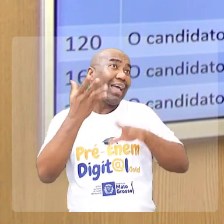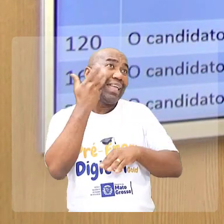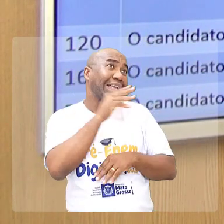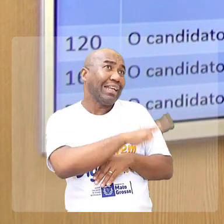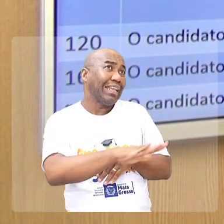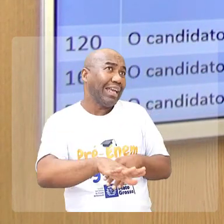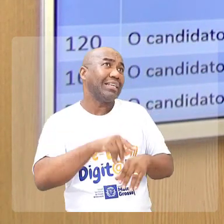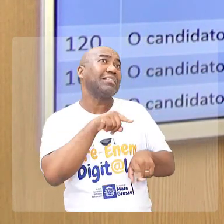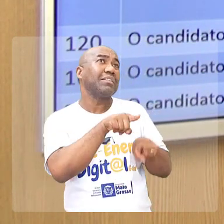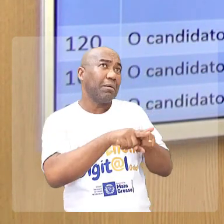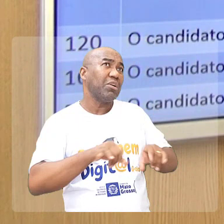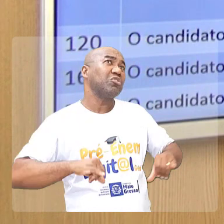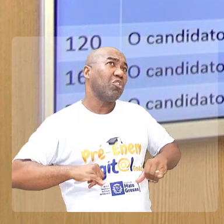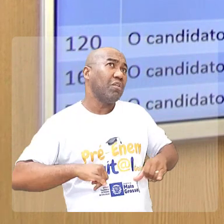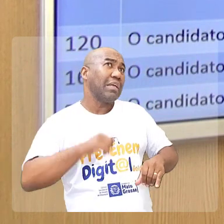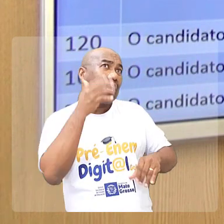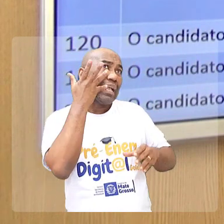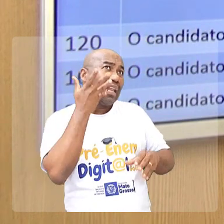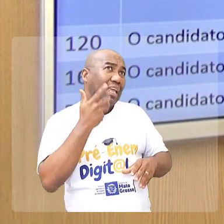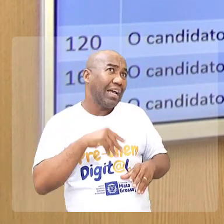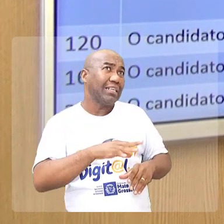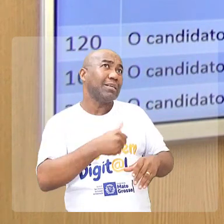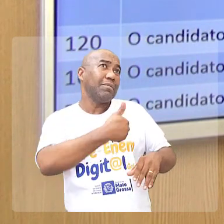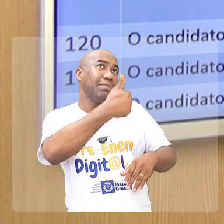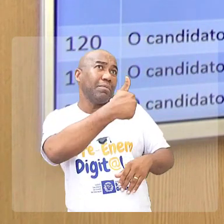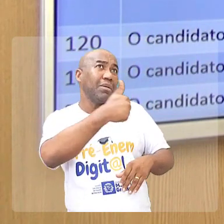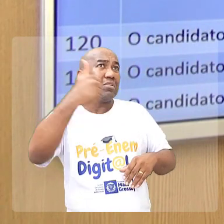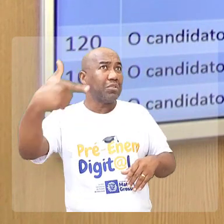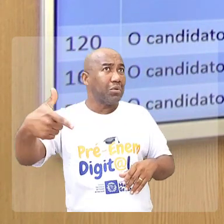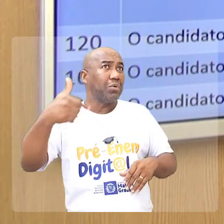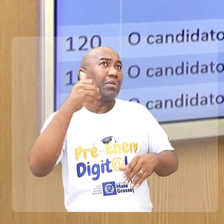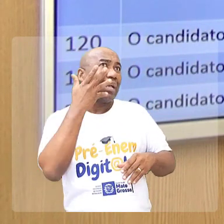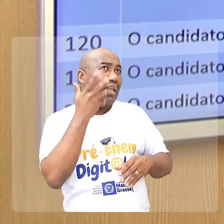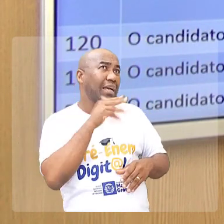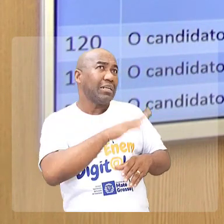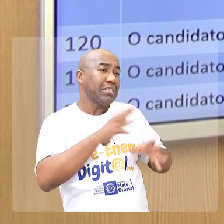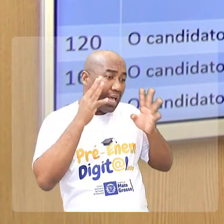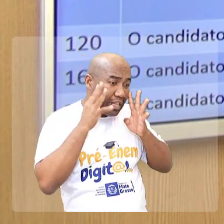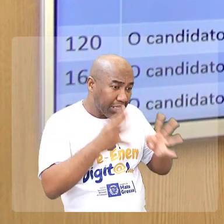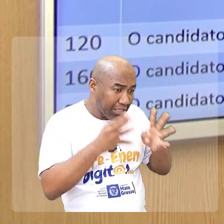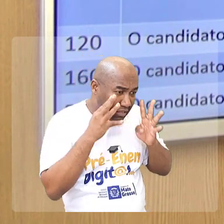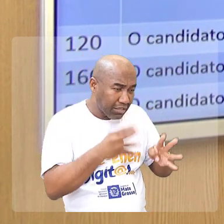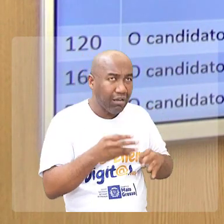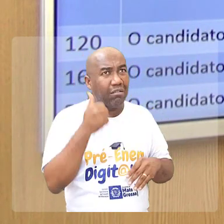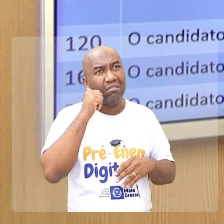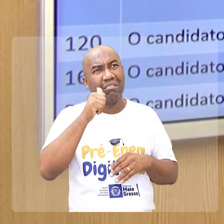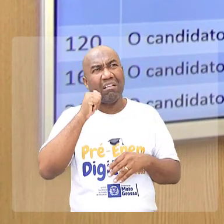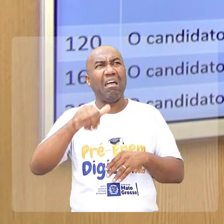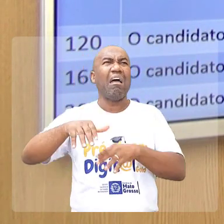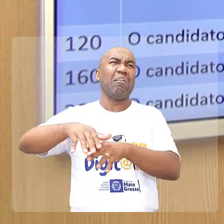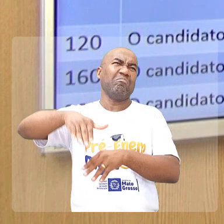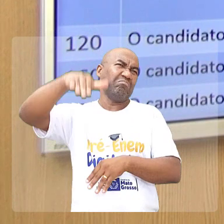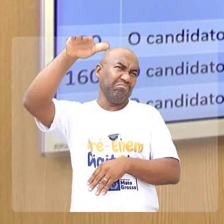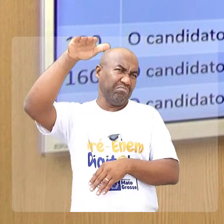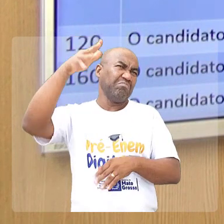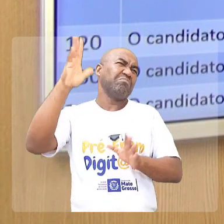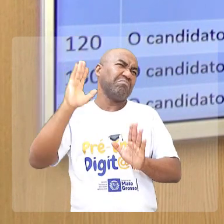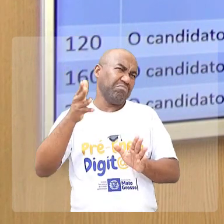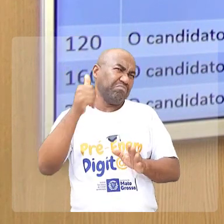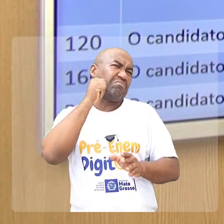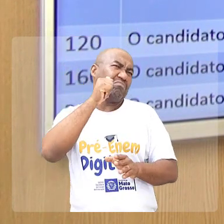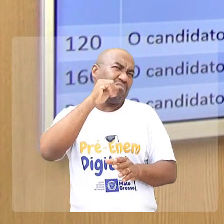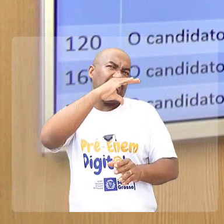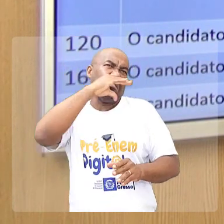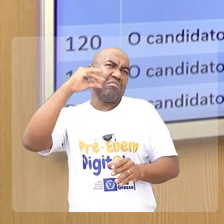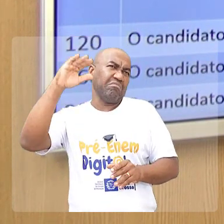que ela tinha desenvolvido. Mesmo que na cabeça dela faça algum sentido, A proposta de intervenção